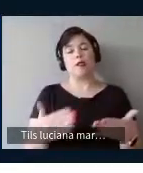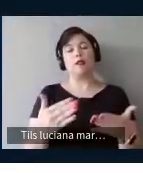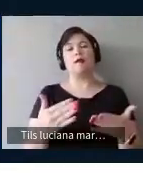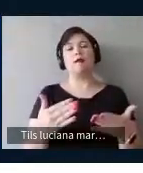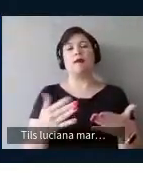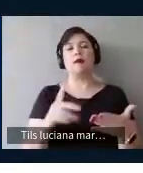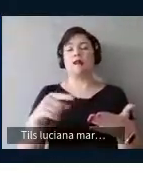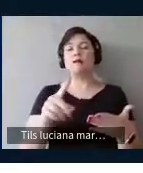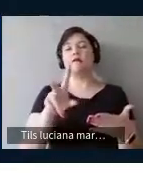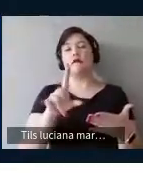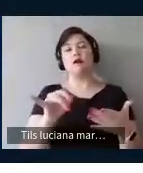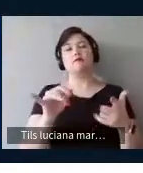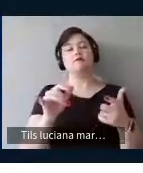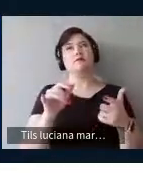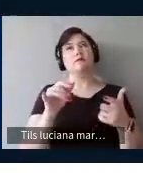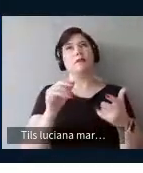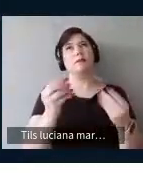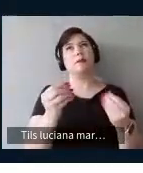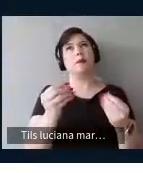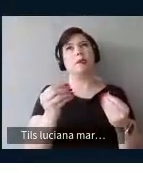À medida que